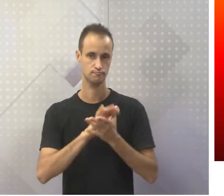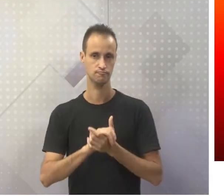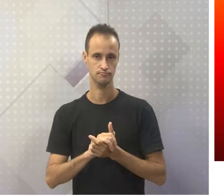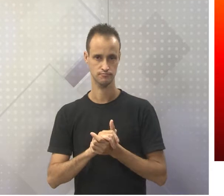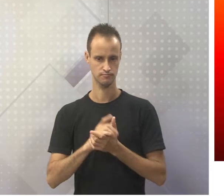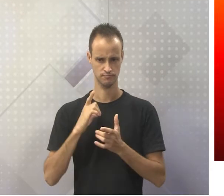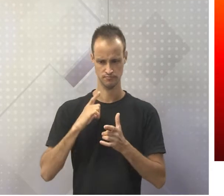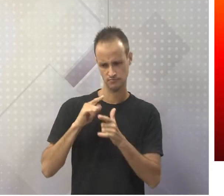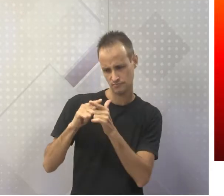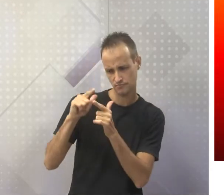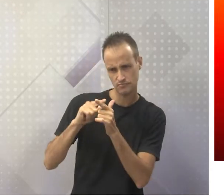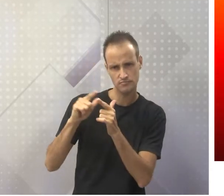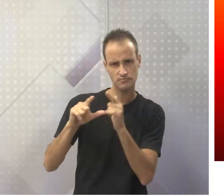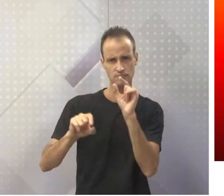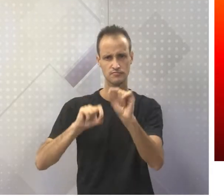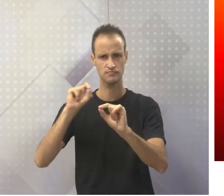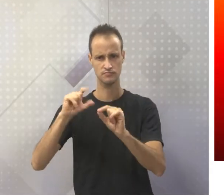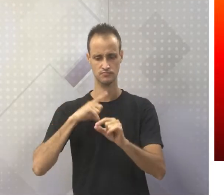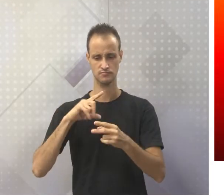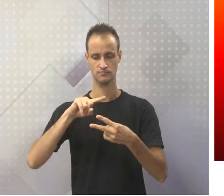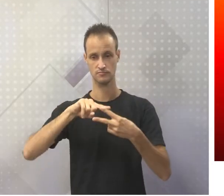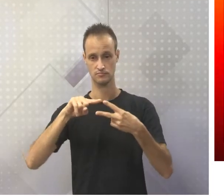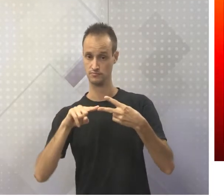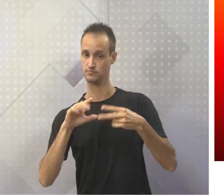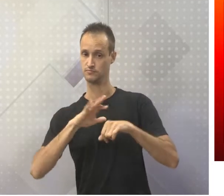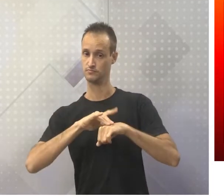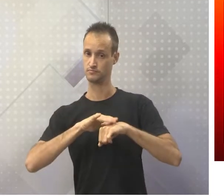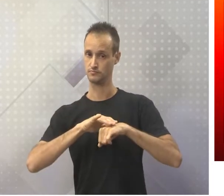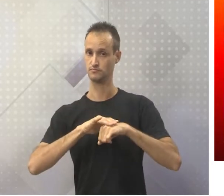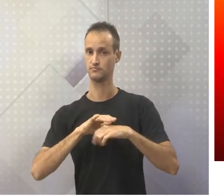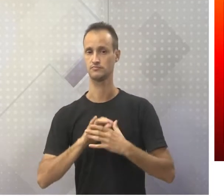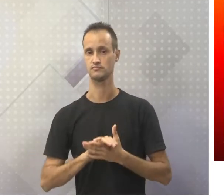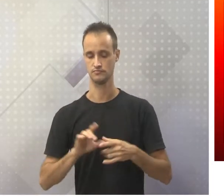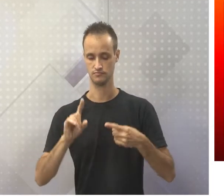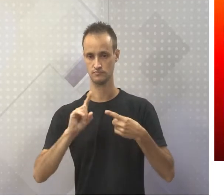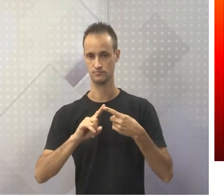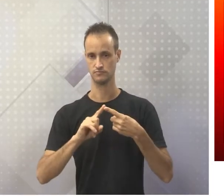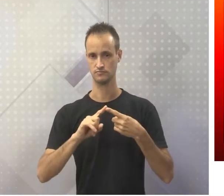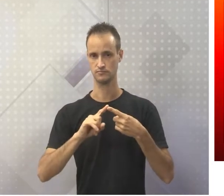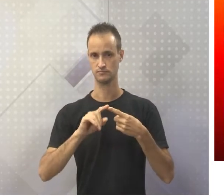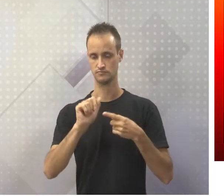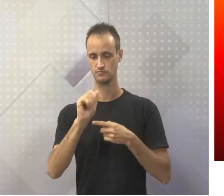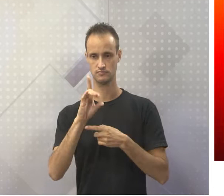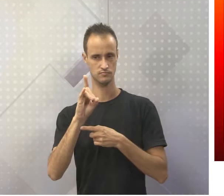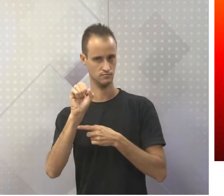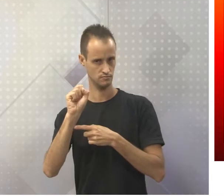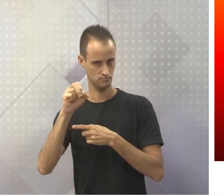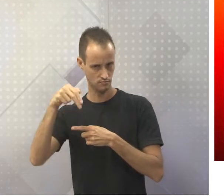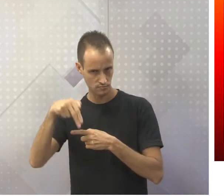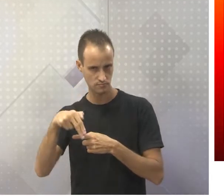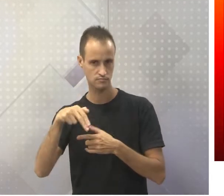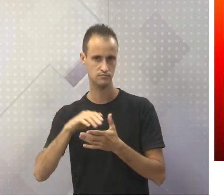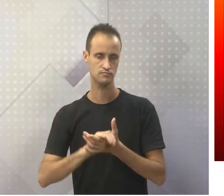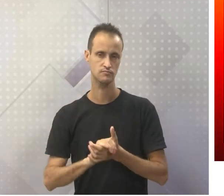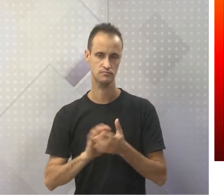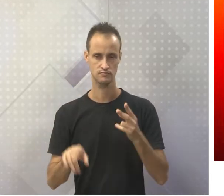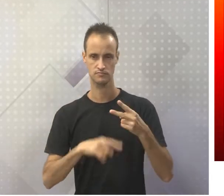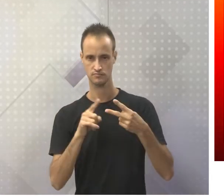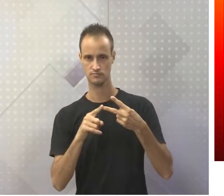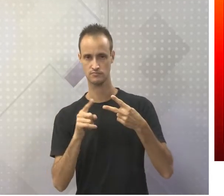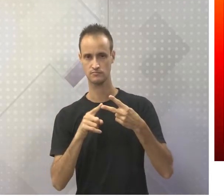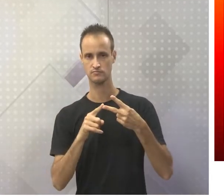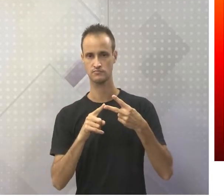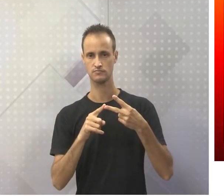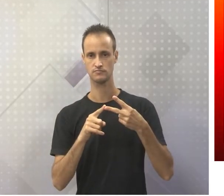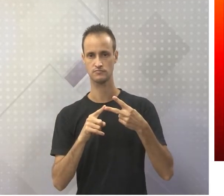você tem distúrbio, você tem duas doenças. Uma chamada de Addison, doença de Addison, e a outra